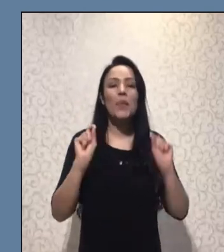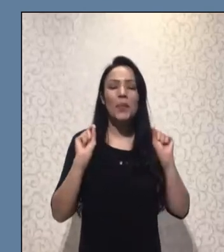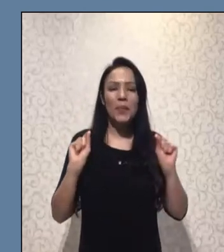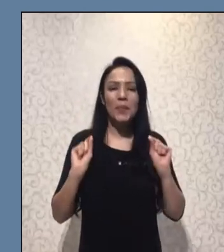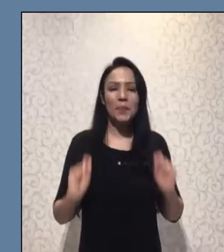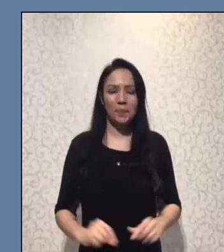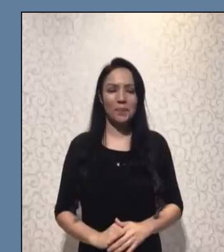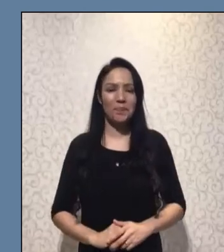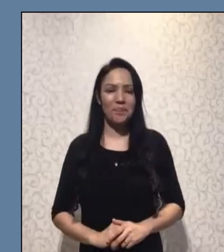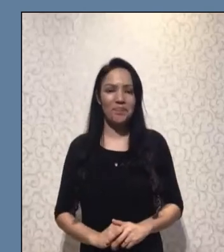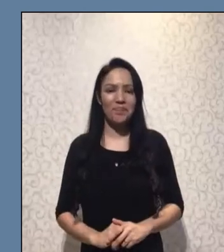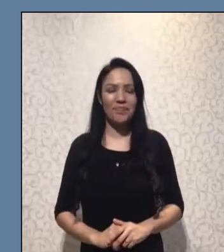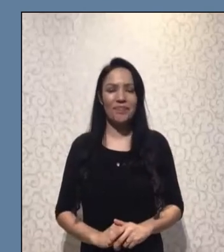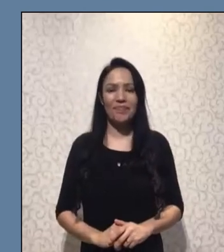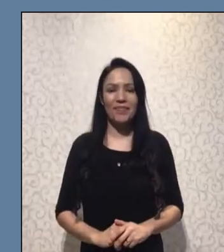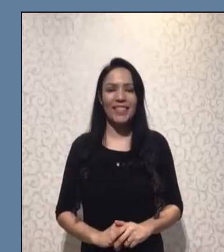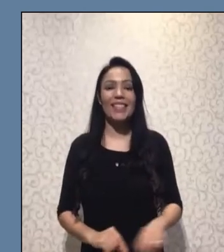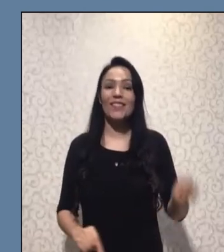você